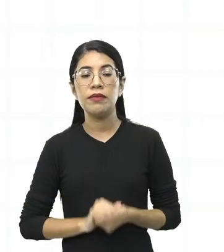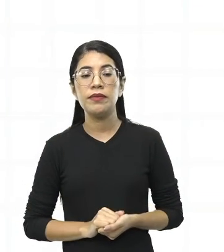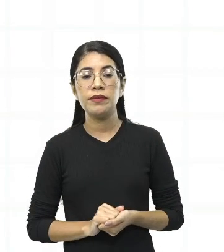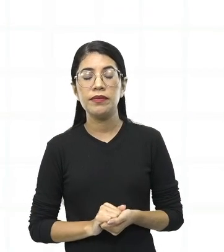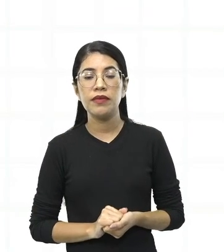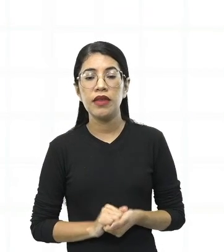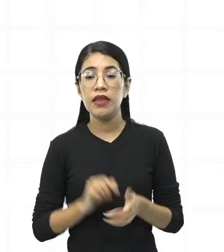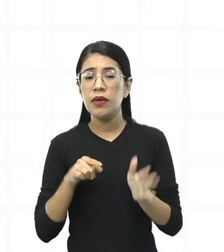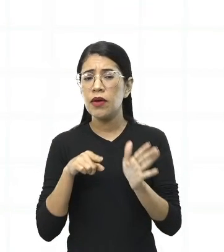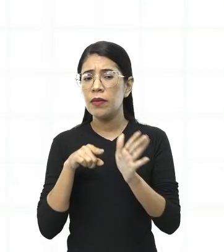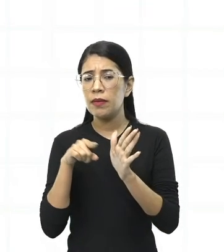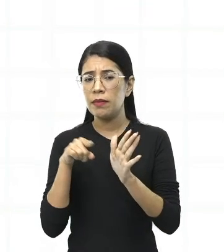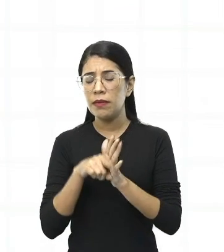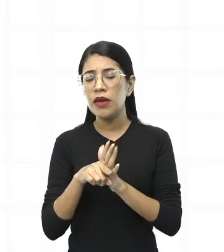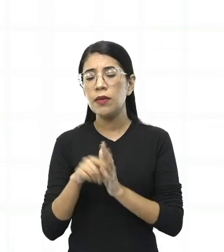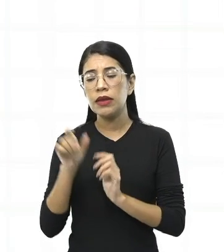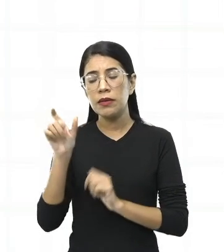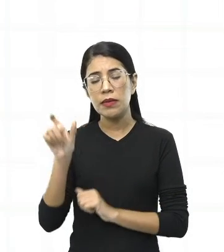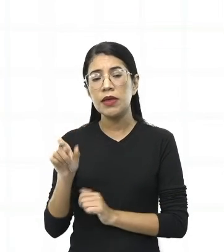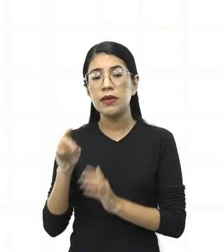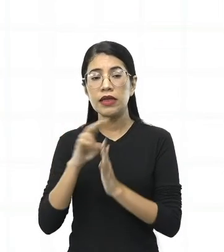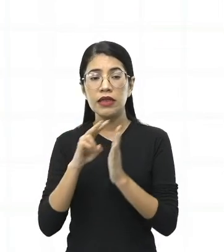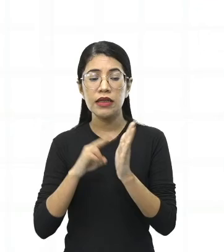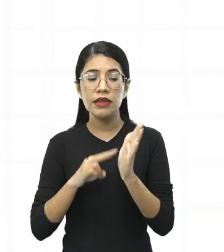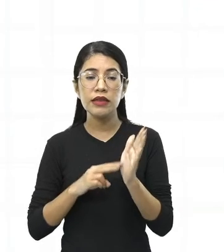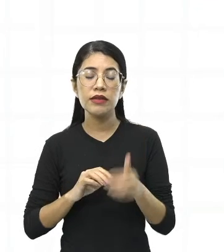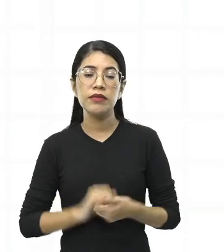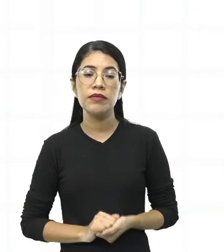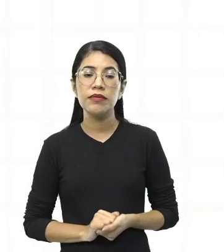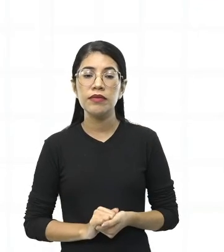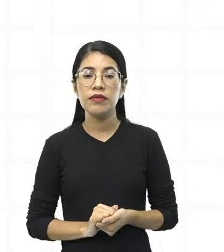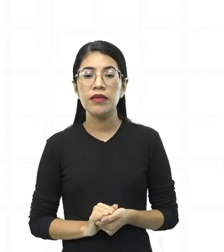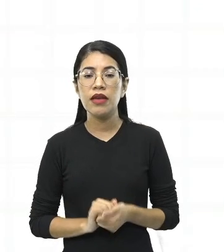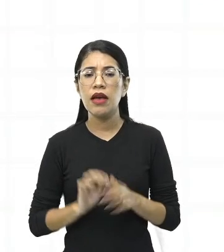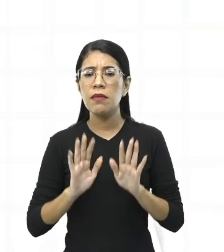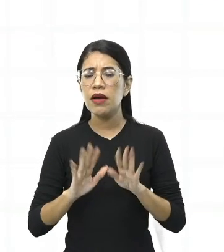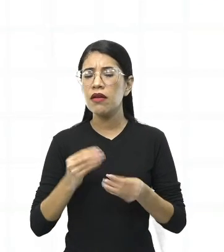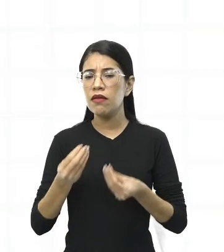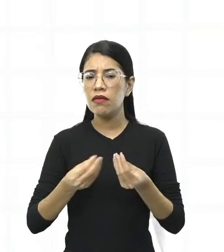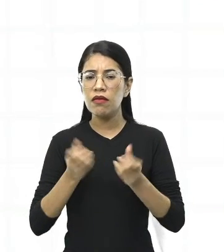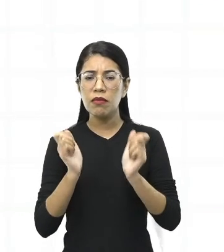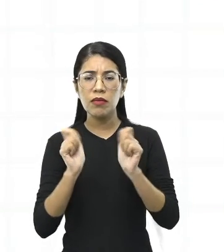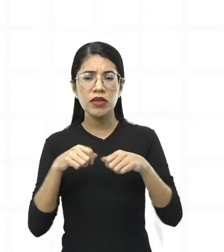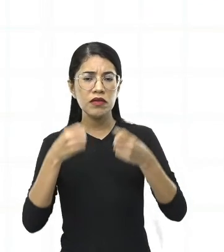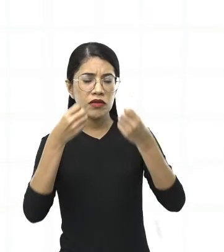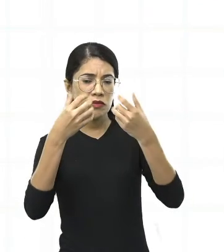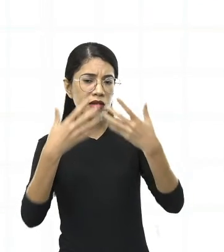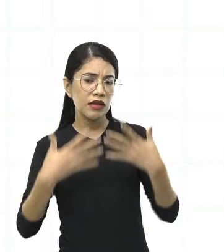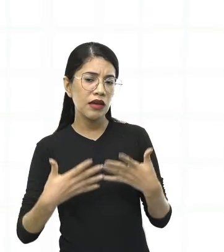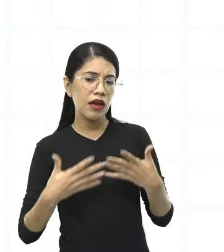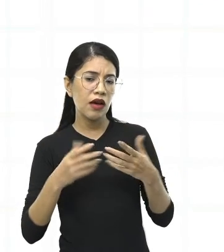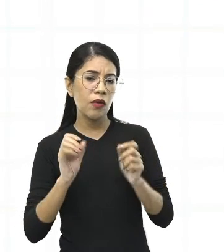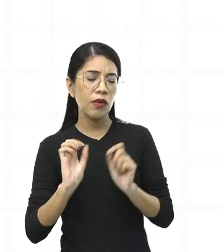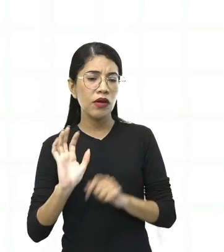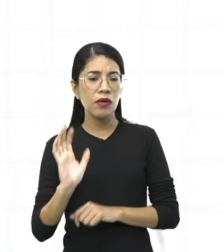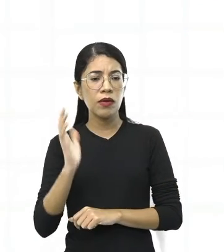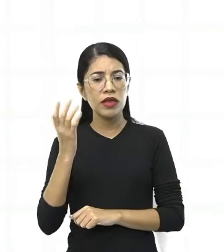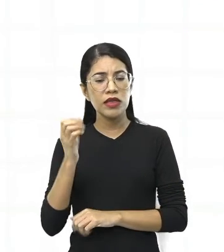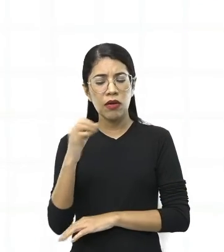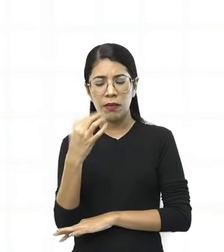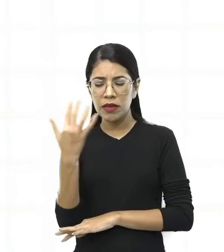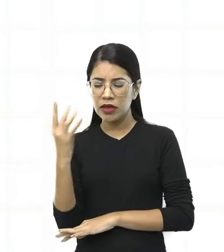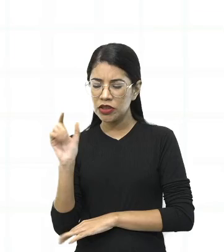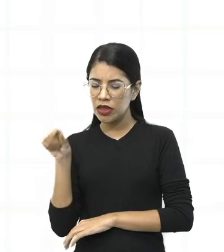pro nosso leitor. E aí, né, ele continua, mas então como se explica o fato de uma plantinha deste lado